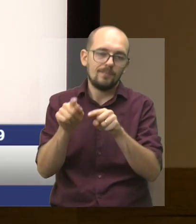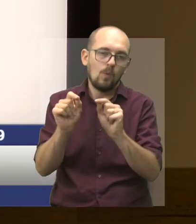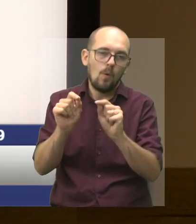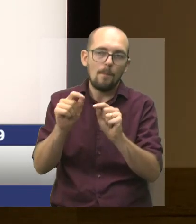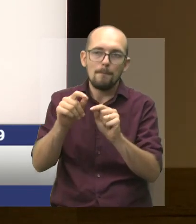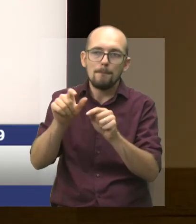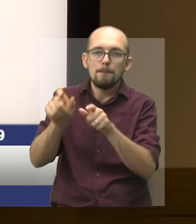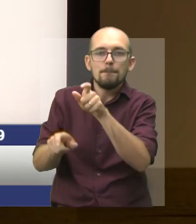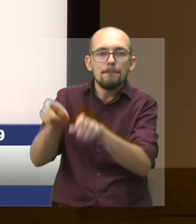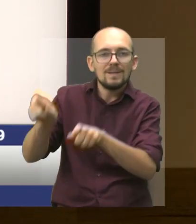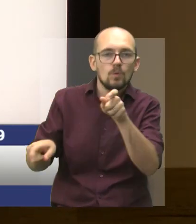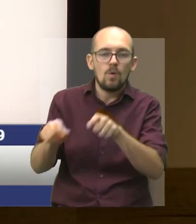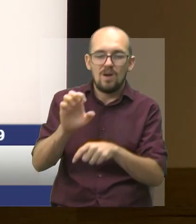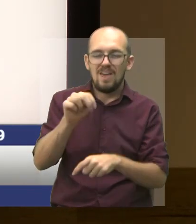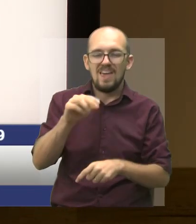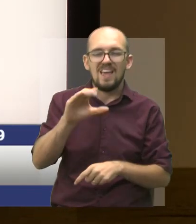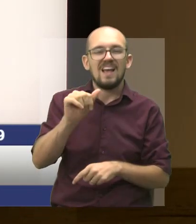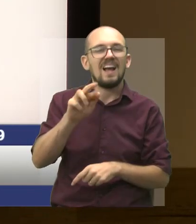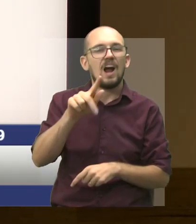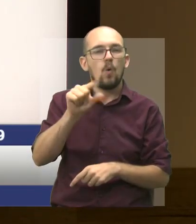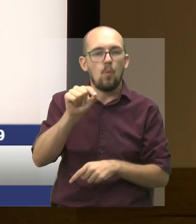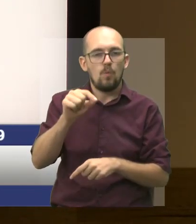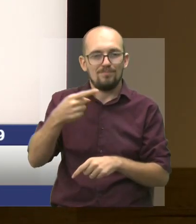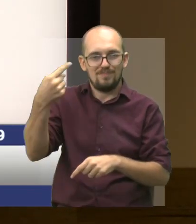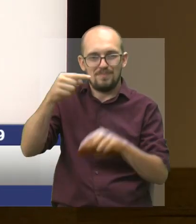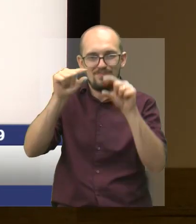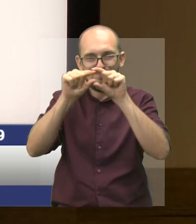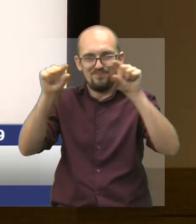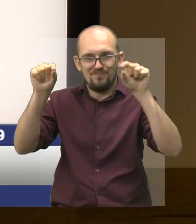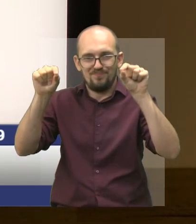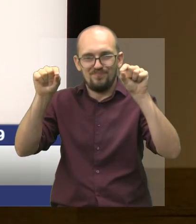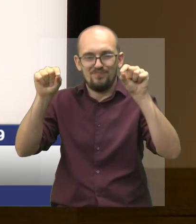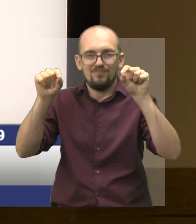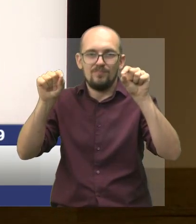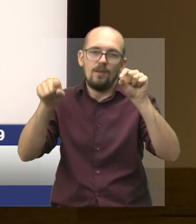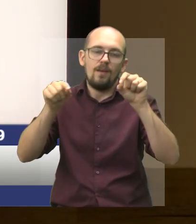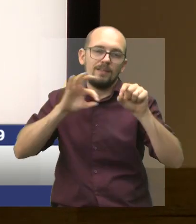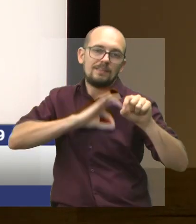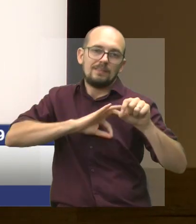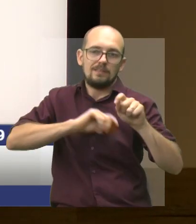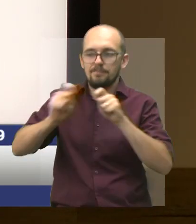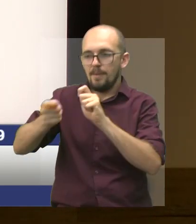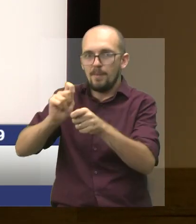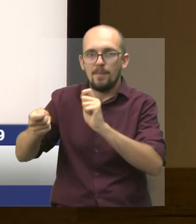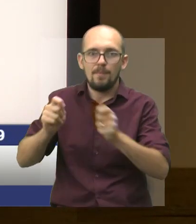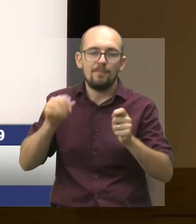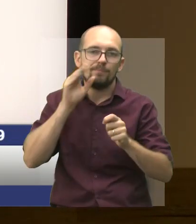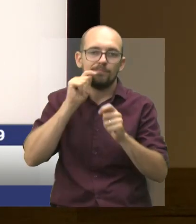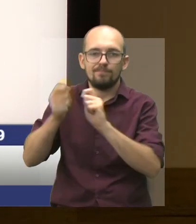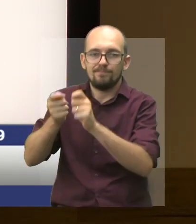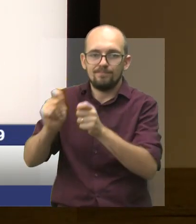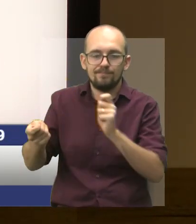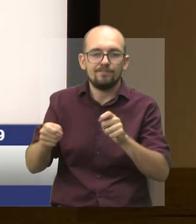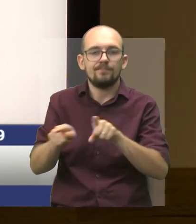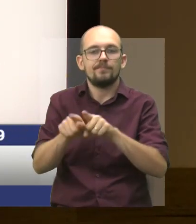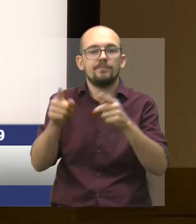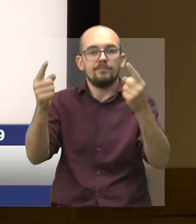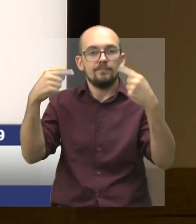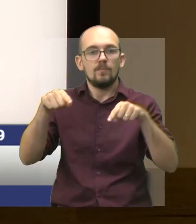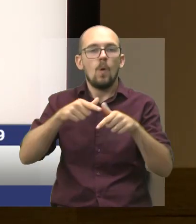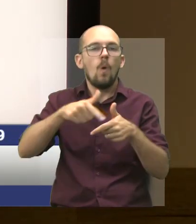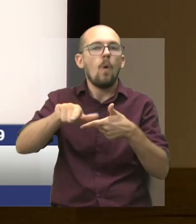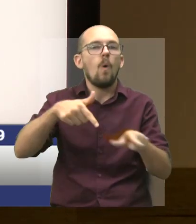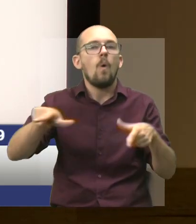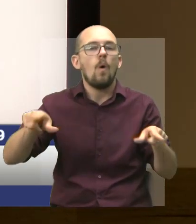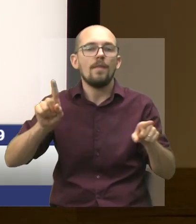encargos, que é a primeira despesa corrente, que é a folha e os encargos sociais, outras despesas correntes é